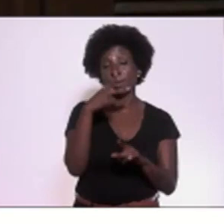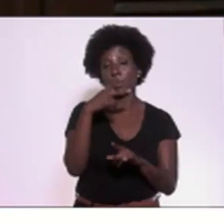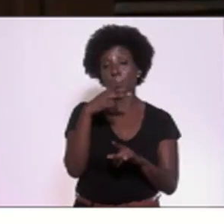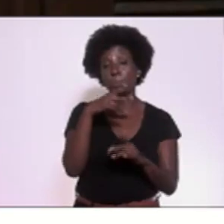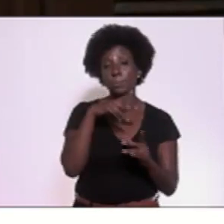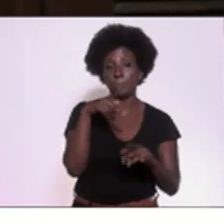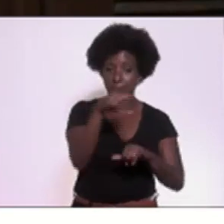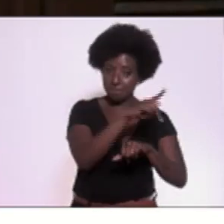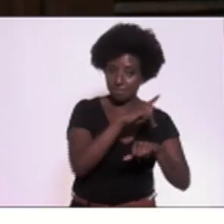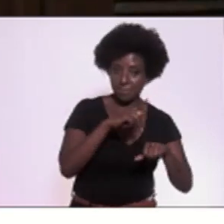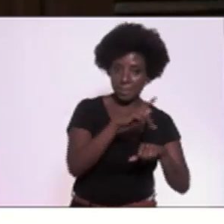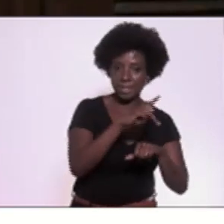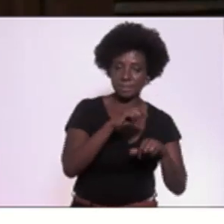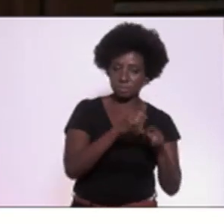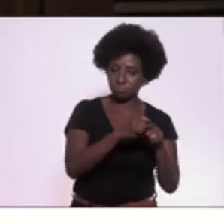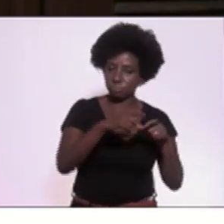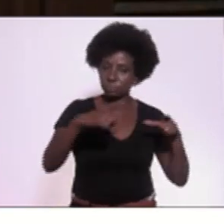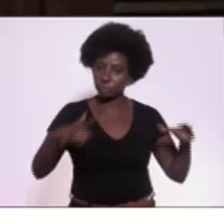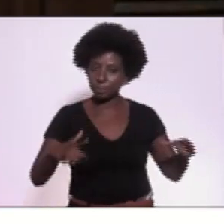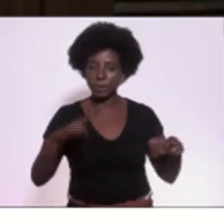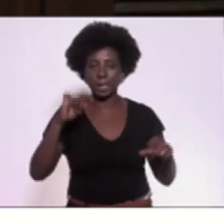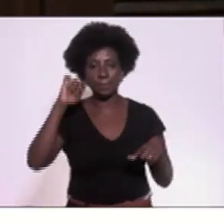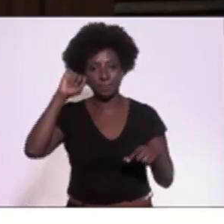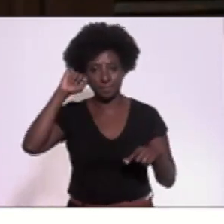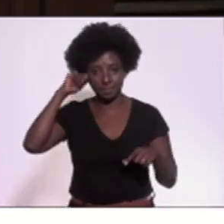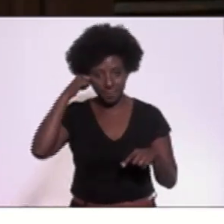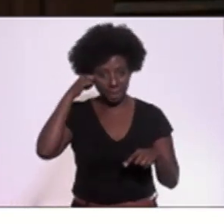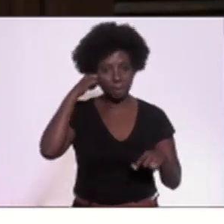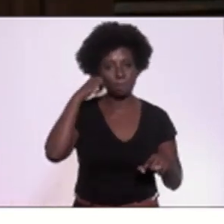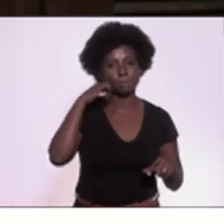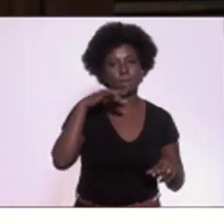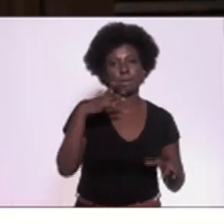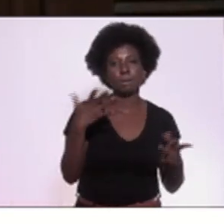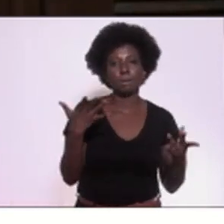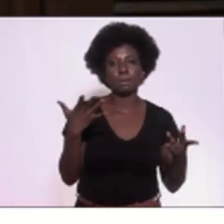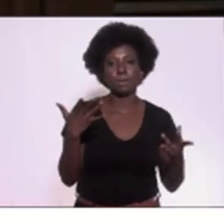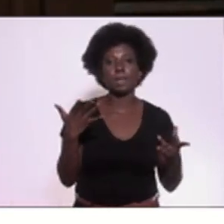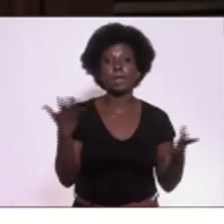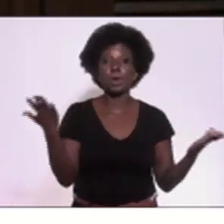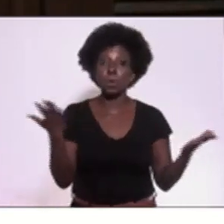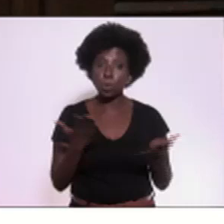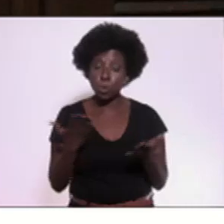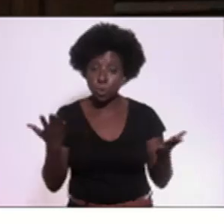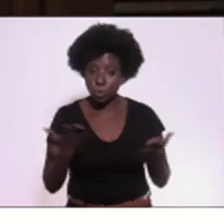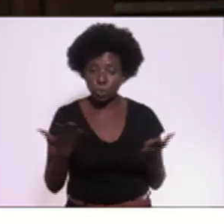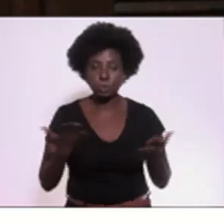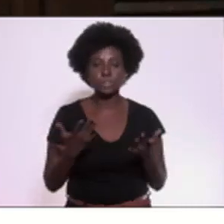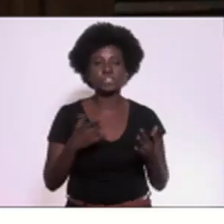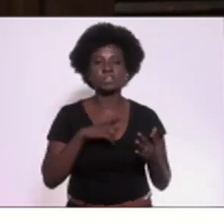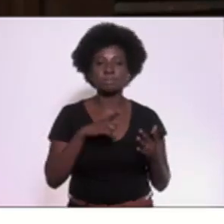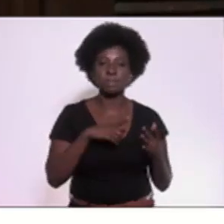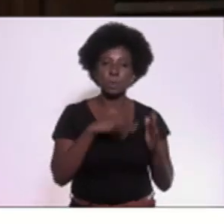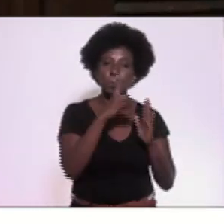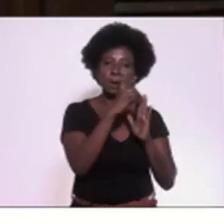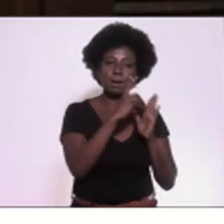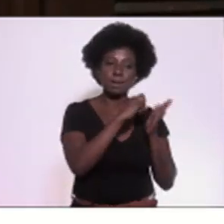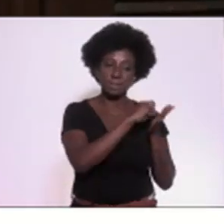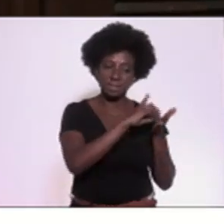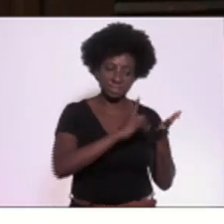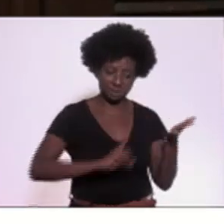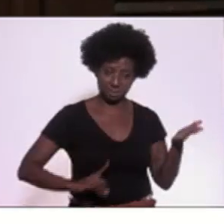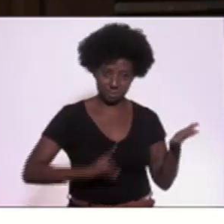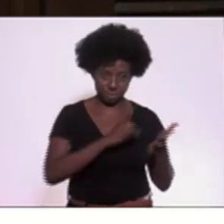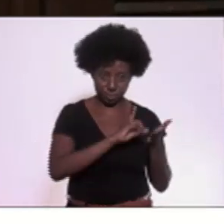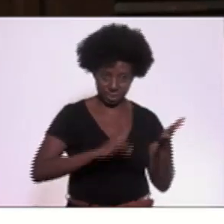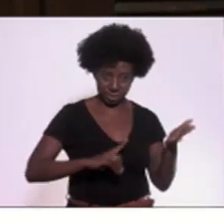onde a gente já vem aumentando o processo de autodeclaração, de pessoas se autodeclarando e se reconhecendo a